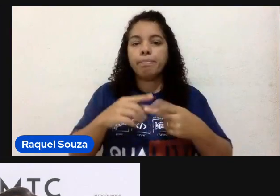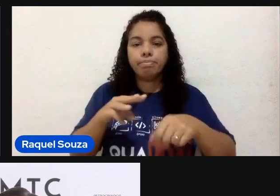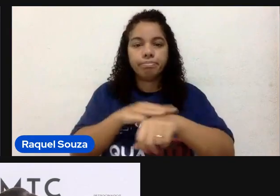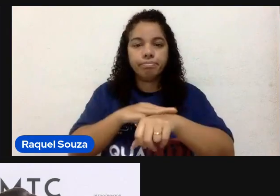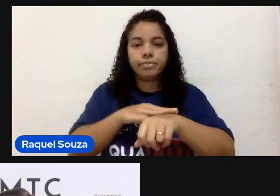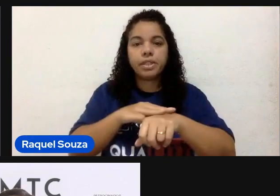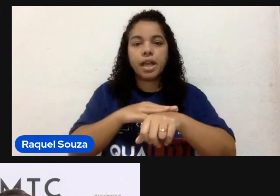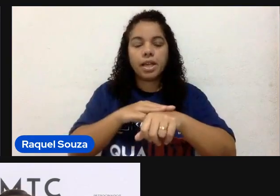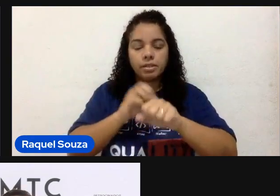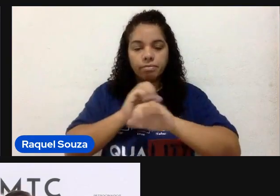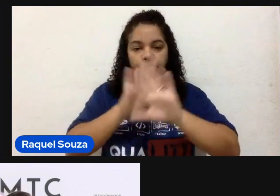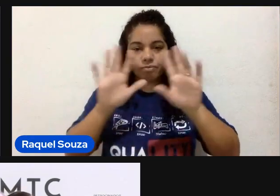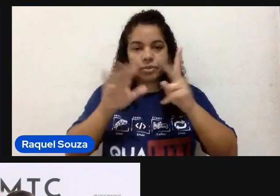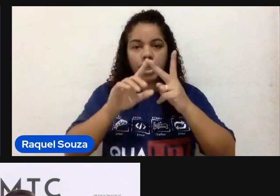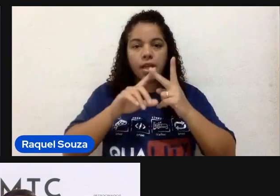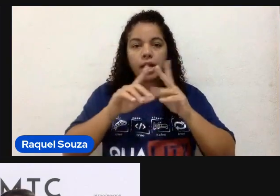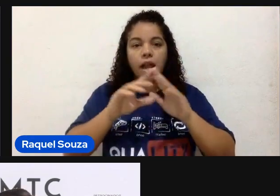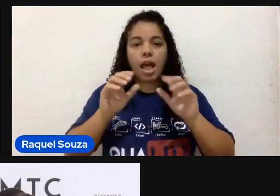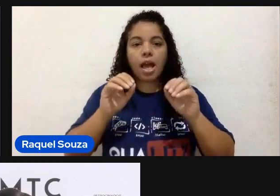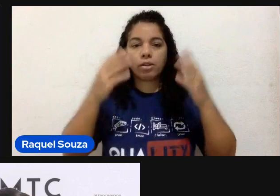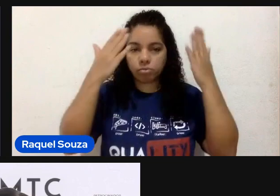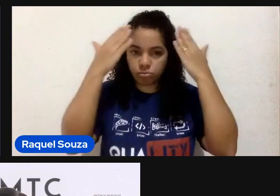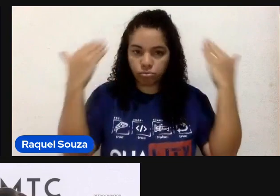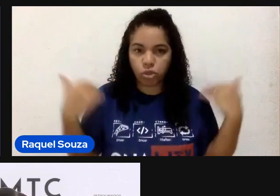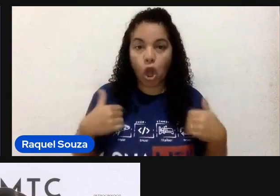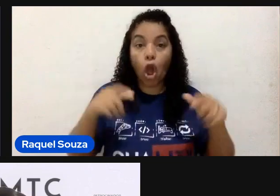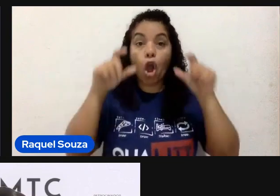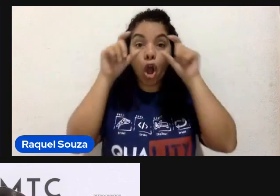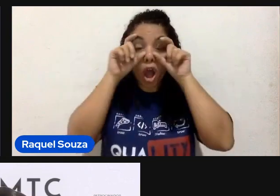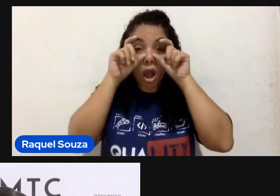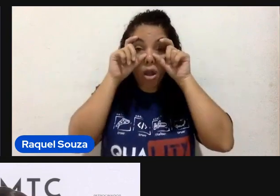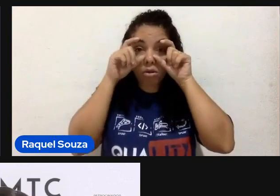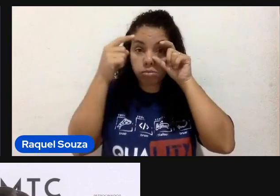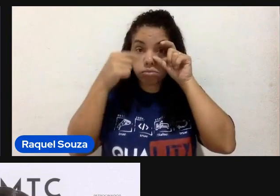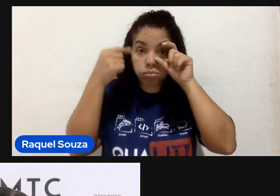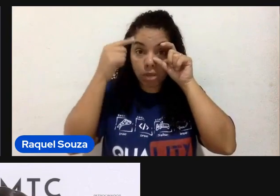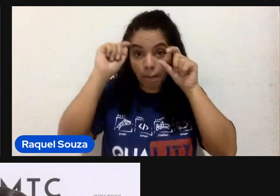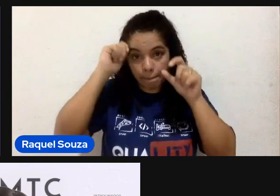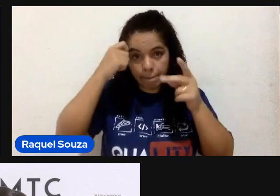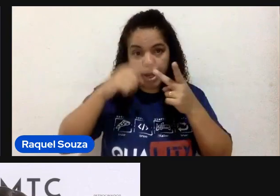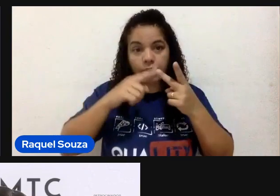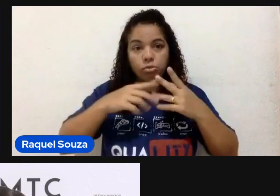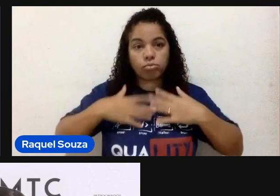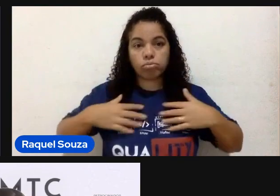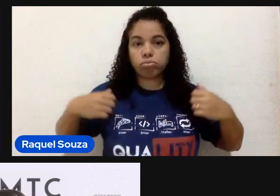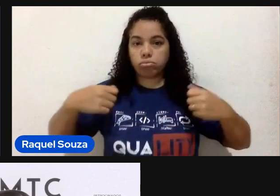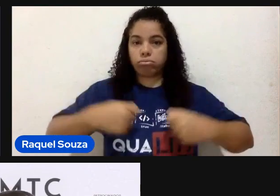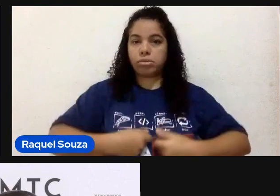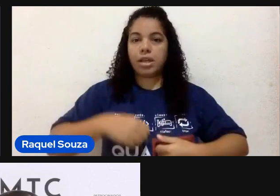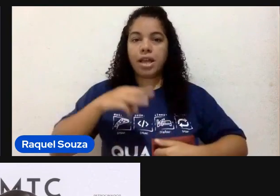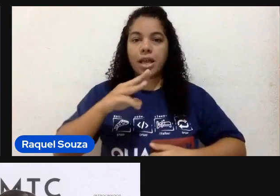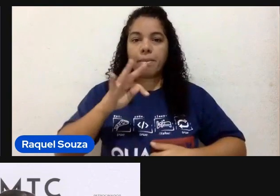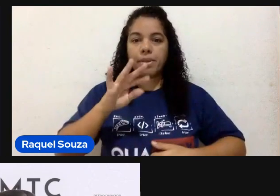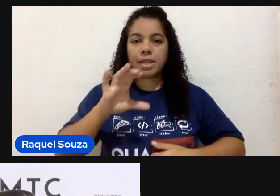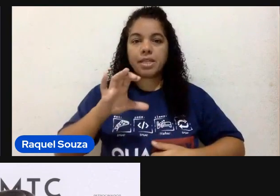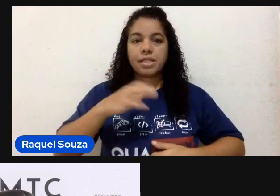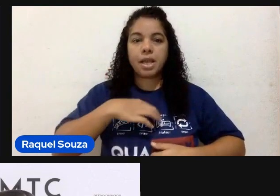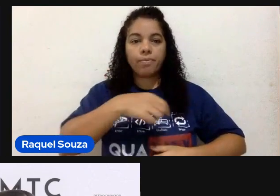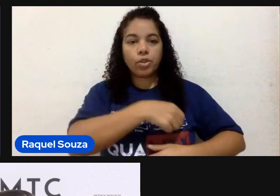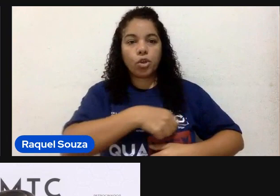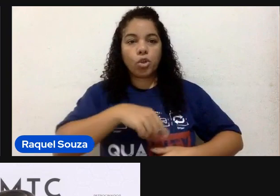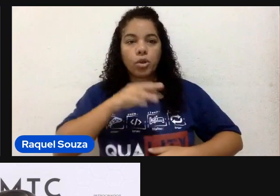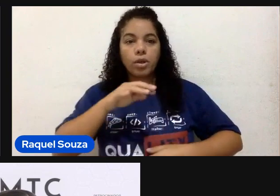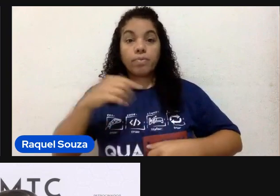cabelo castanho claro, comprido, e óculos de armação preta. Estou usando um moletom preto do MTC, com a